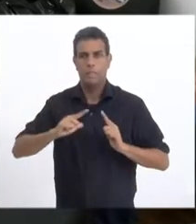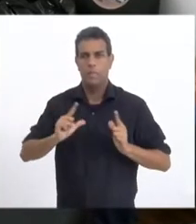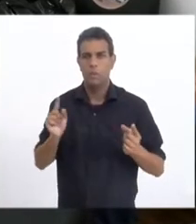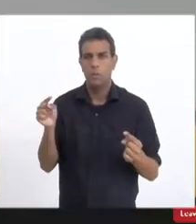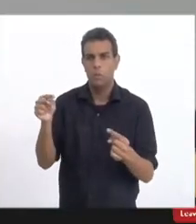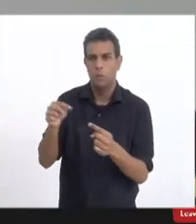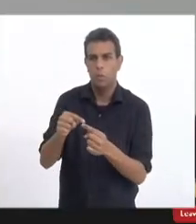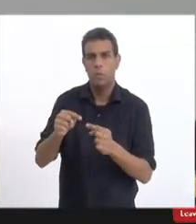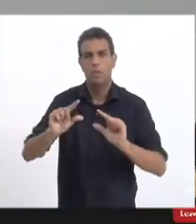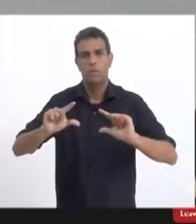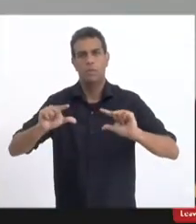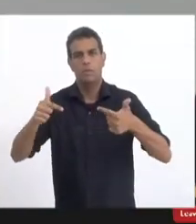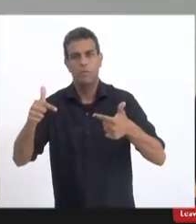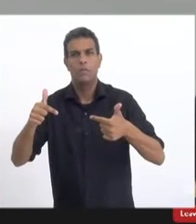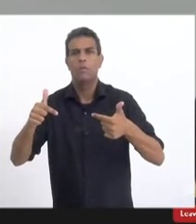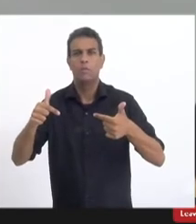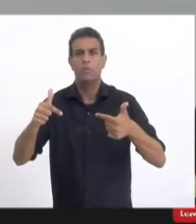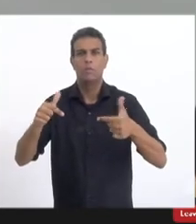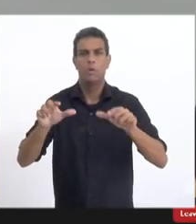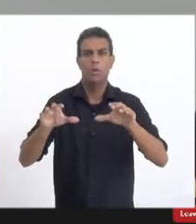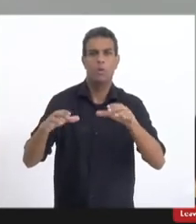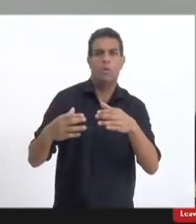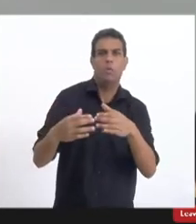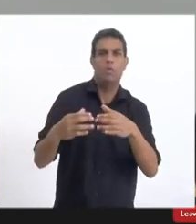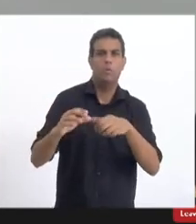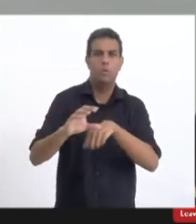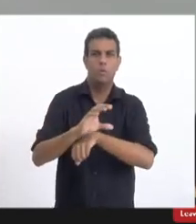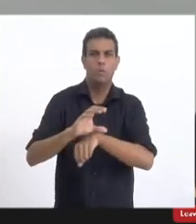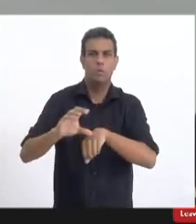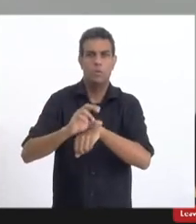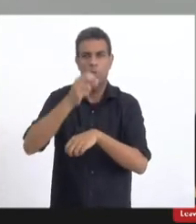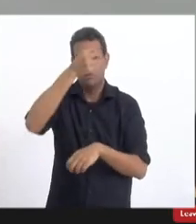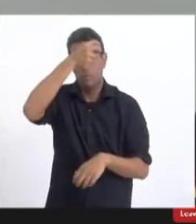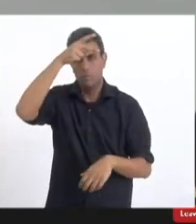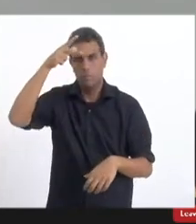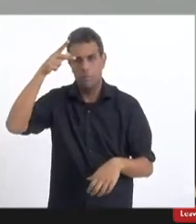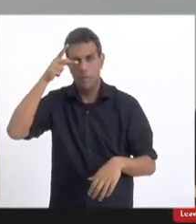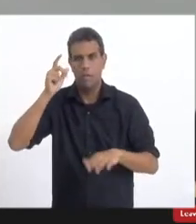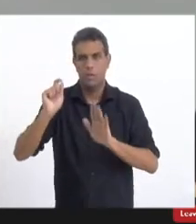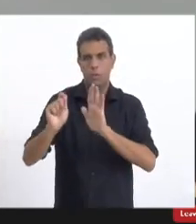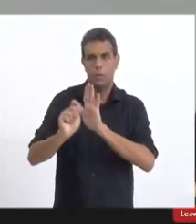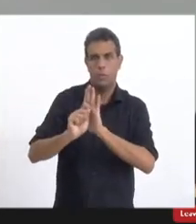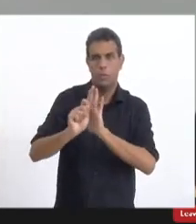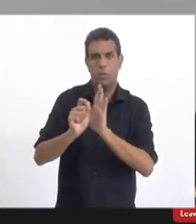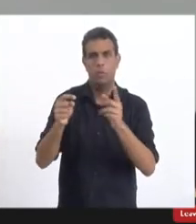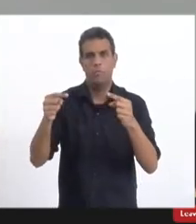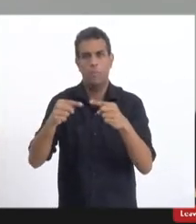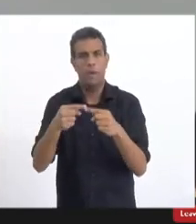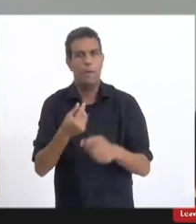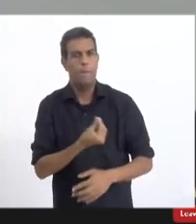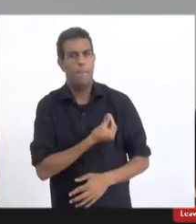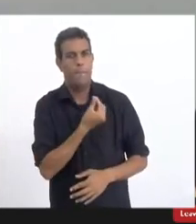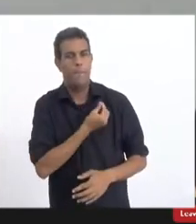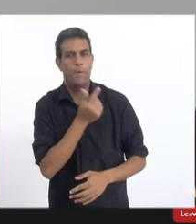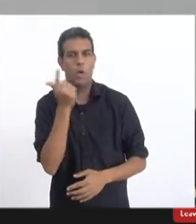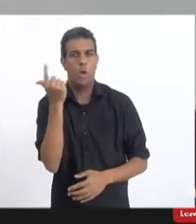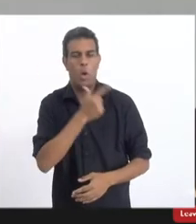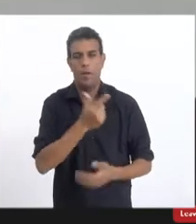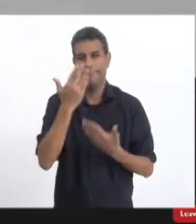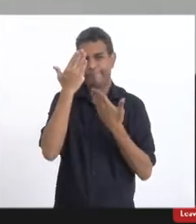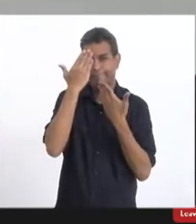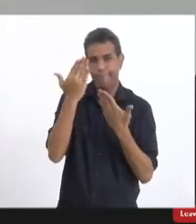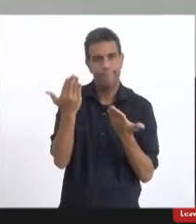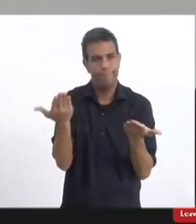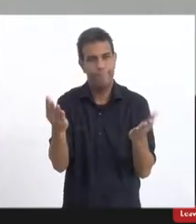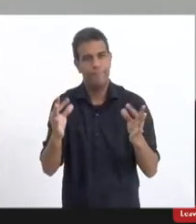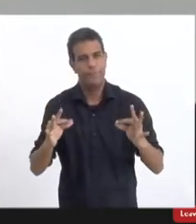isso, a gente tem atuado em fortalecimento junto ao Conselho também Municipal de Álcool e Drogas. É um parceiro também nosso, um braço. Eu quero deixar registrado aqui o